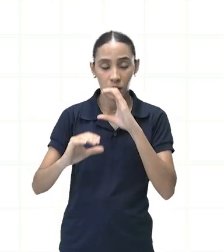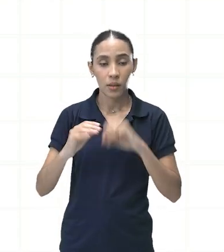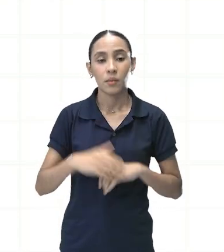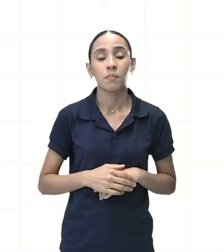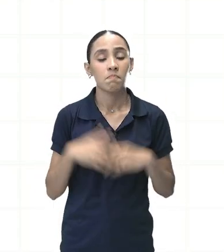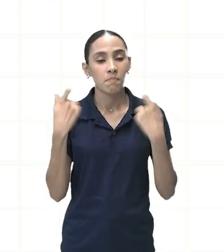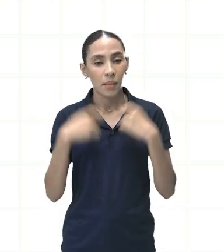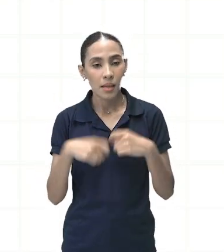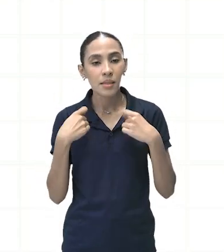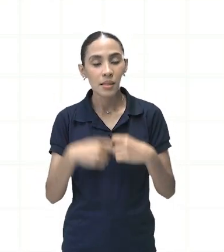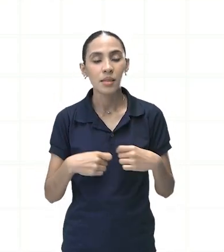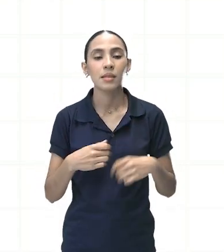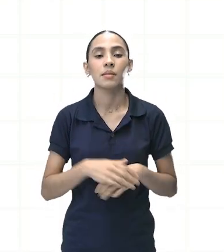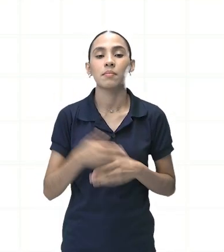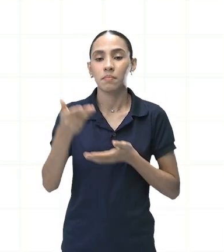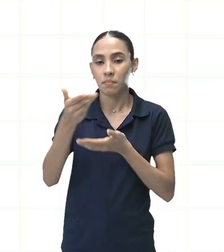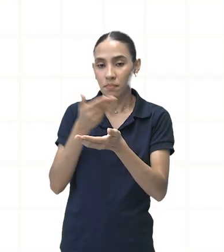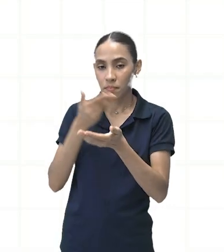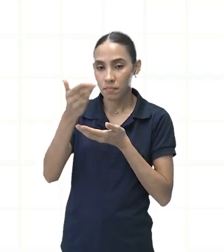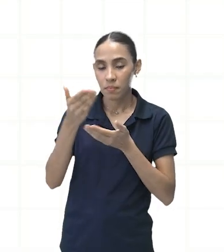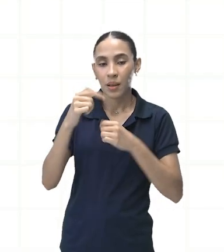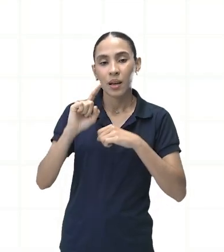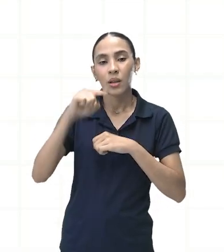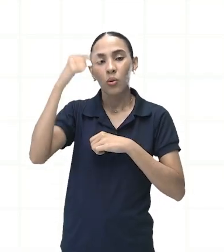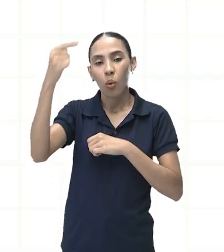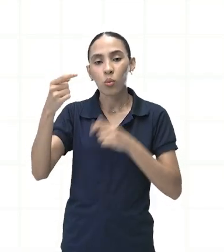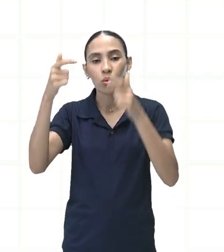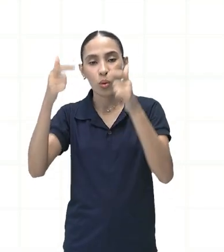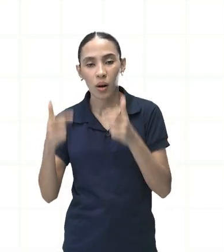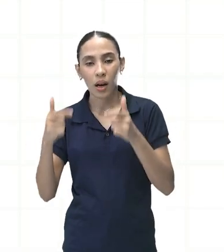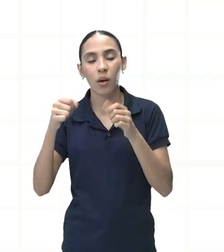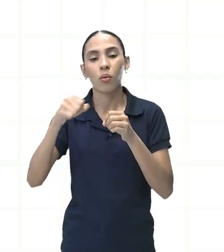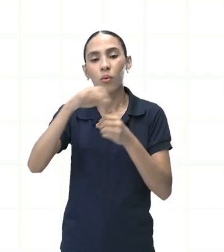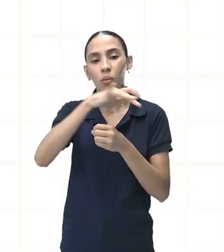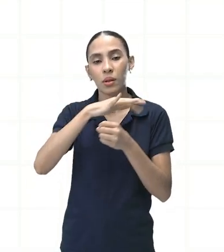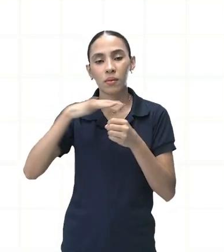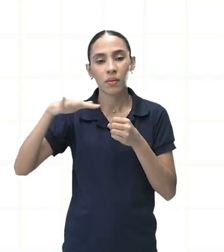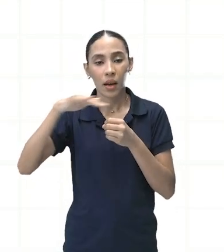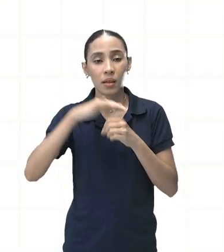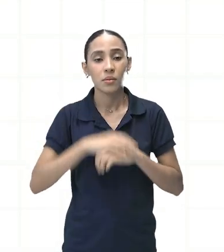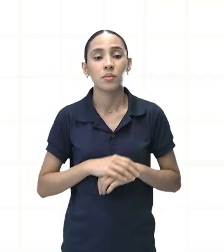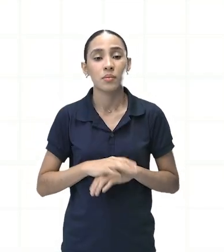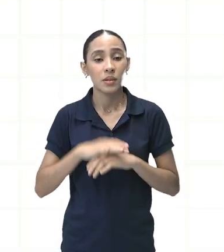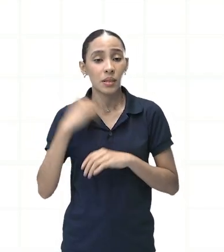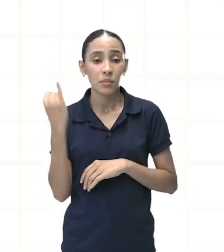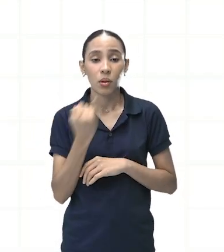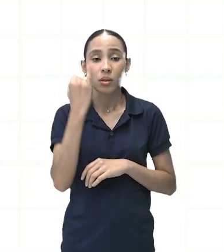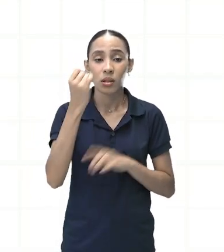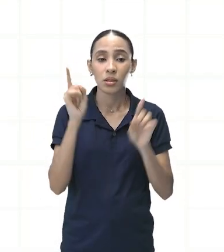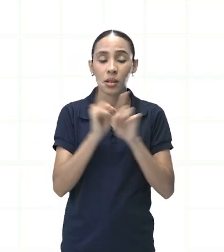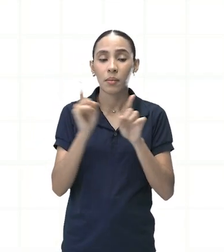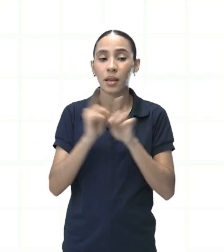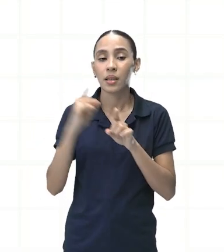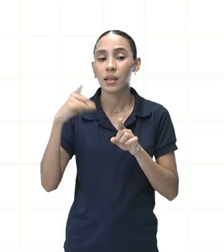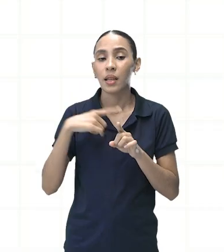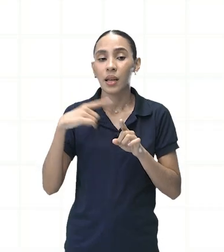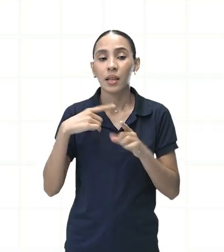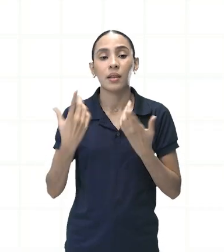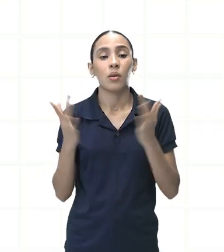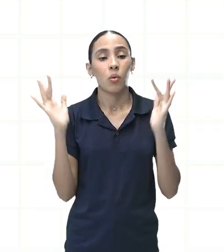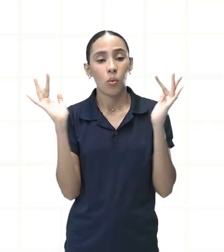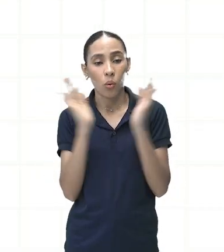faz necessário para manter a vida em outro lugar do universo, onde é essencial que haja